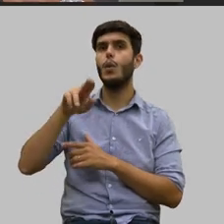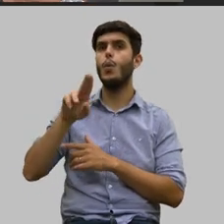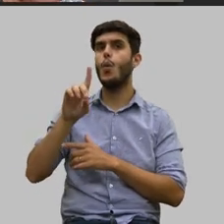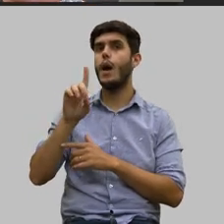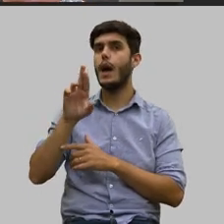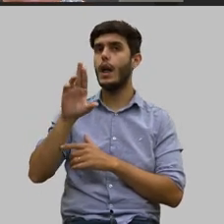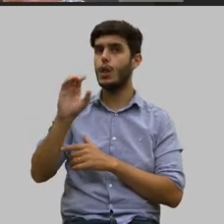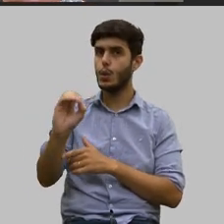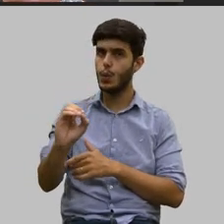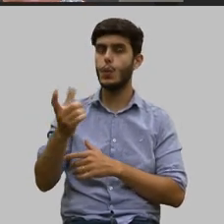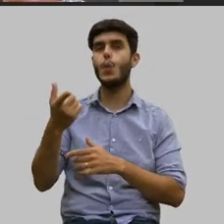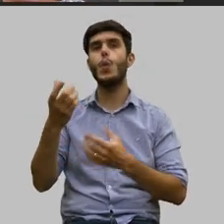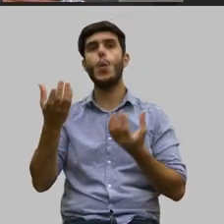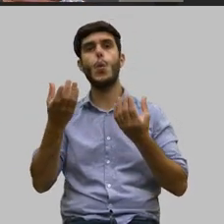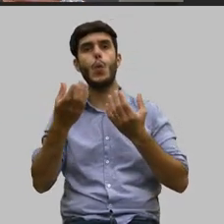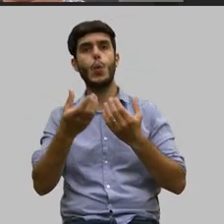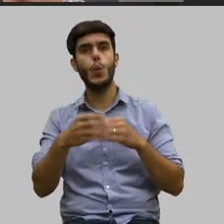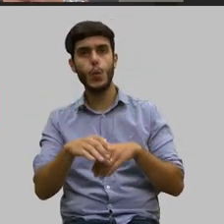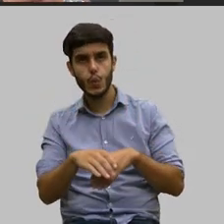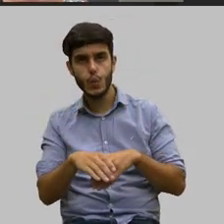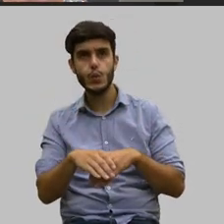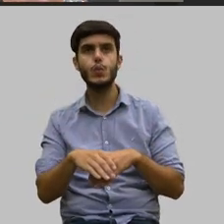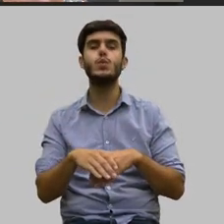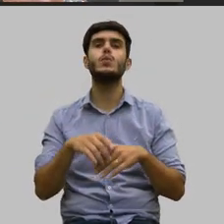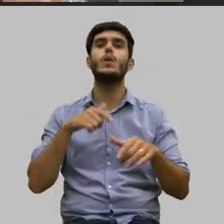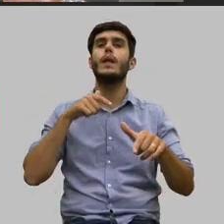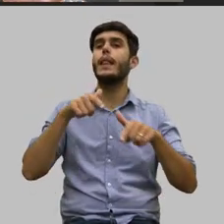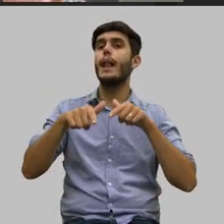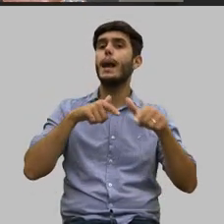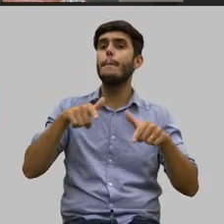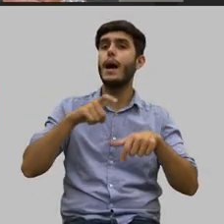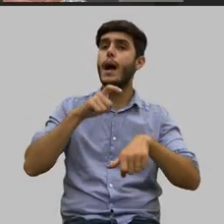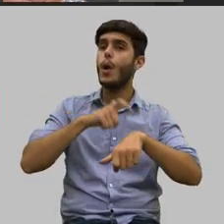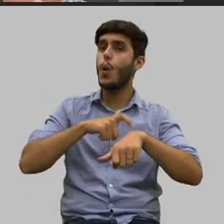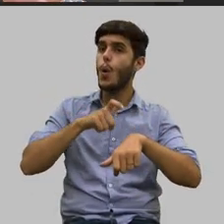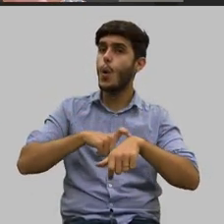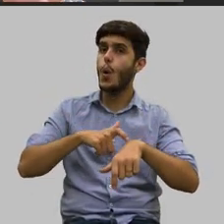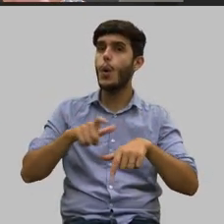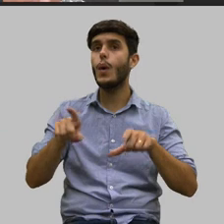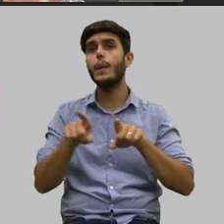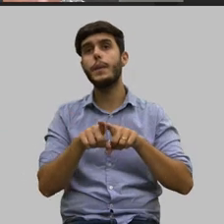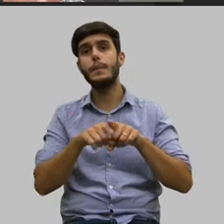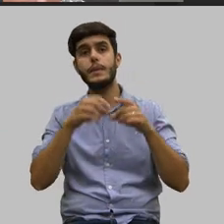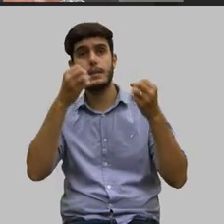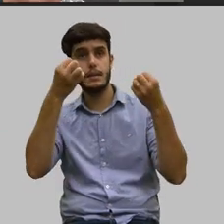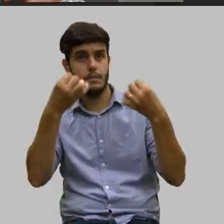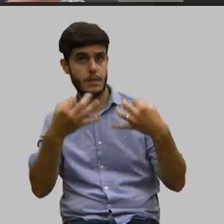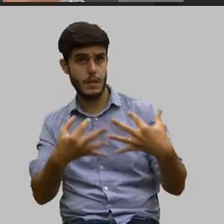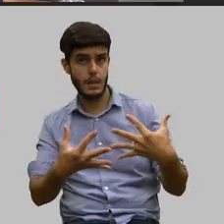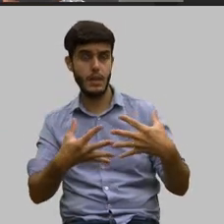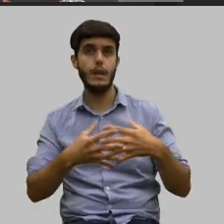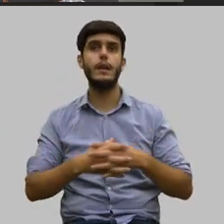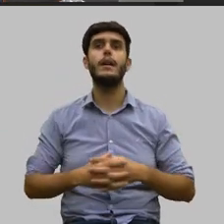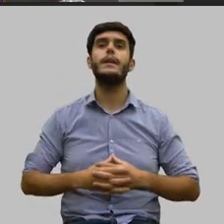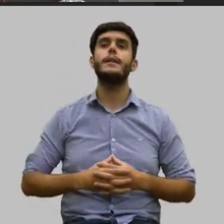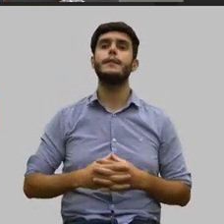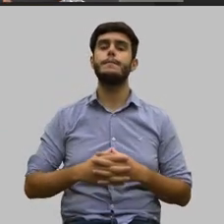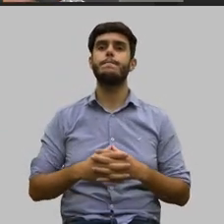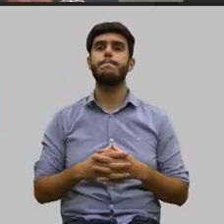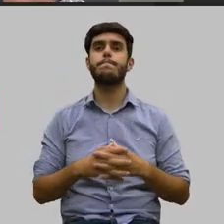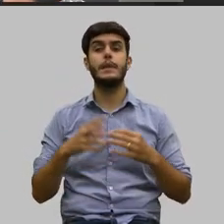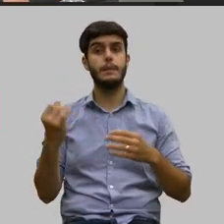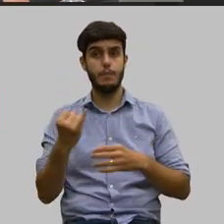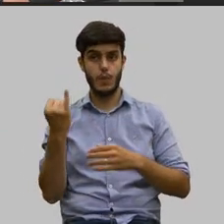e aqueles que estamos em caráter de realização a especificidade sobre a jornada de trabalho que eu sei que é um ponto extremamente